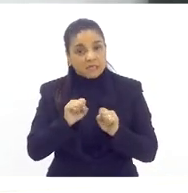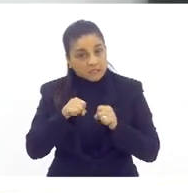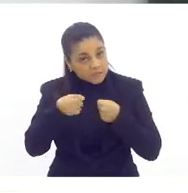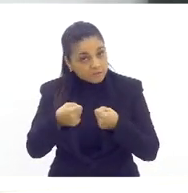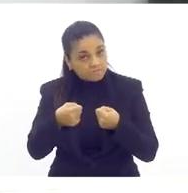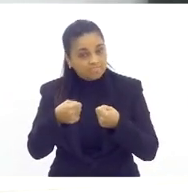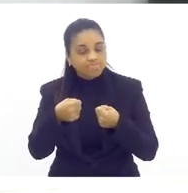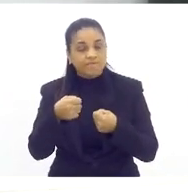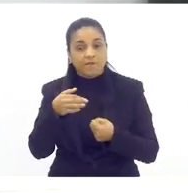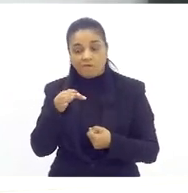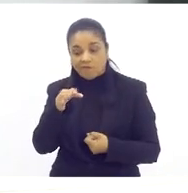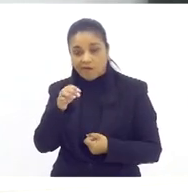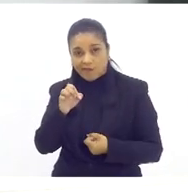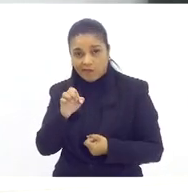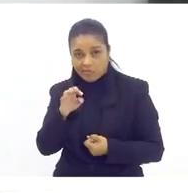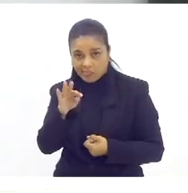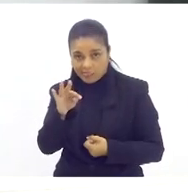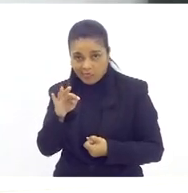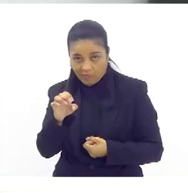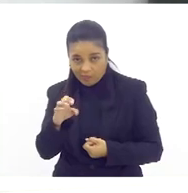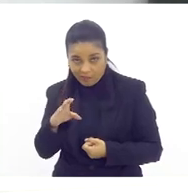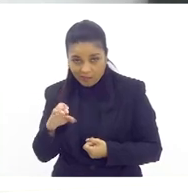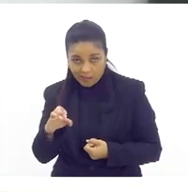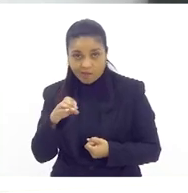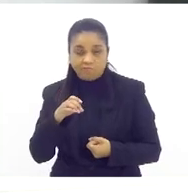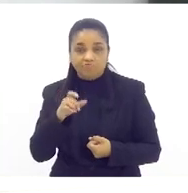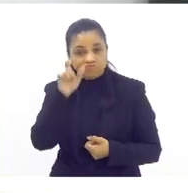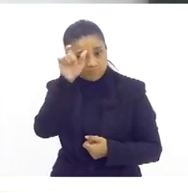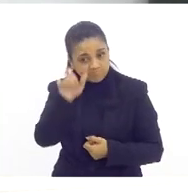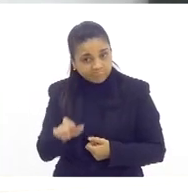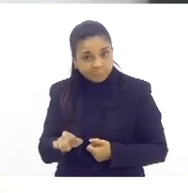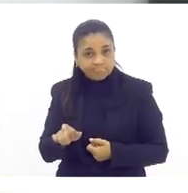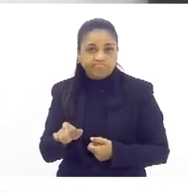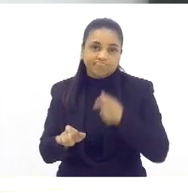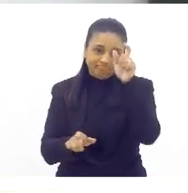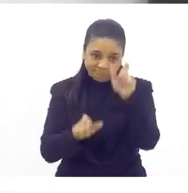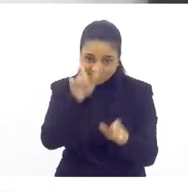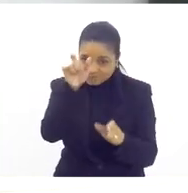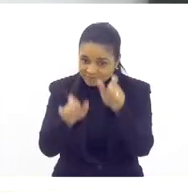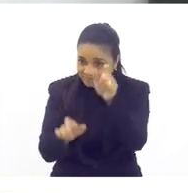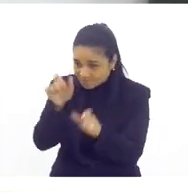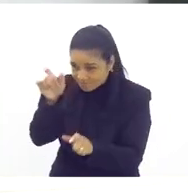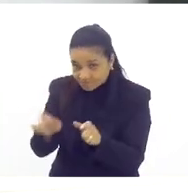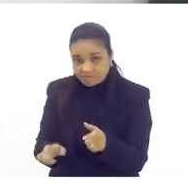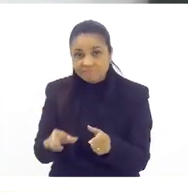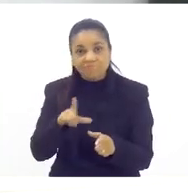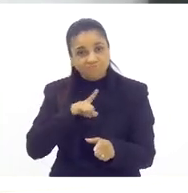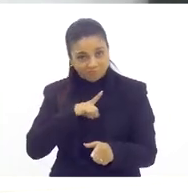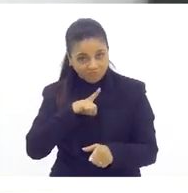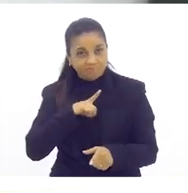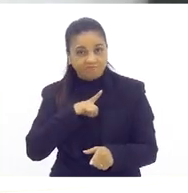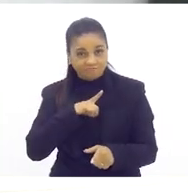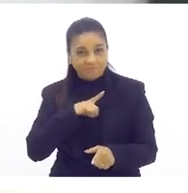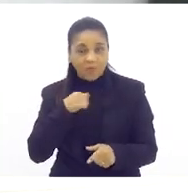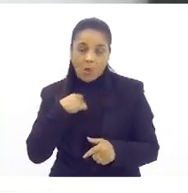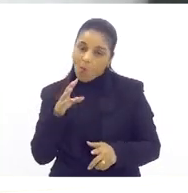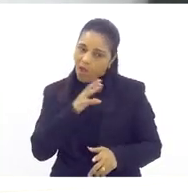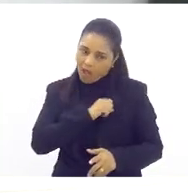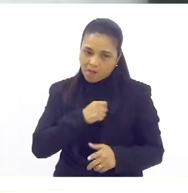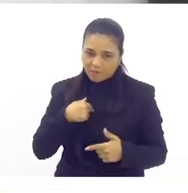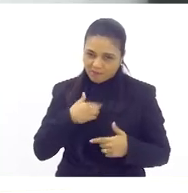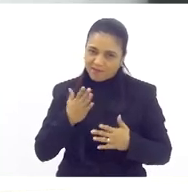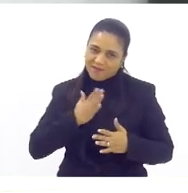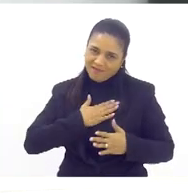a Faetec é gente né porque eu amo muito a minha rede não tá acho que fica bem